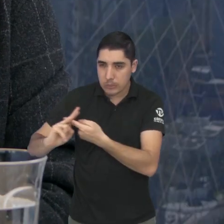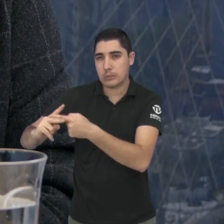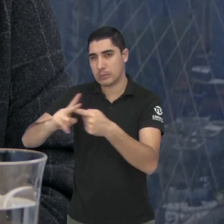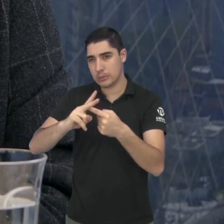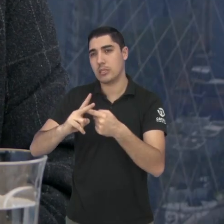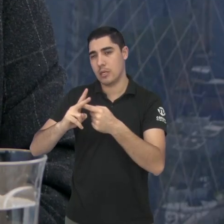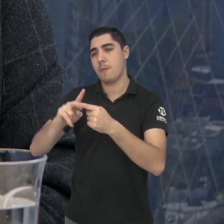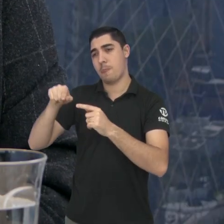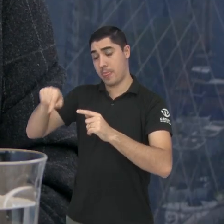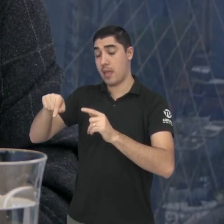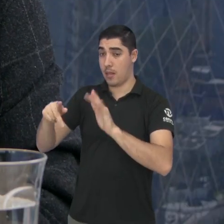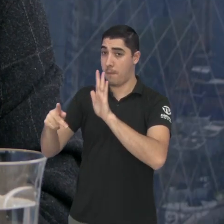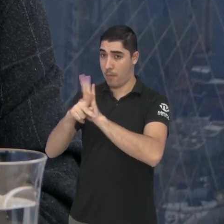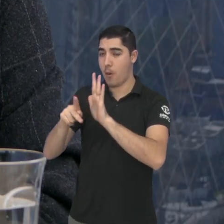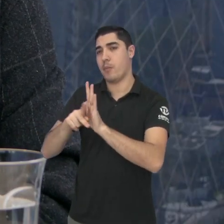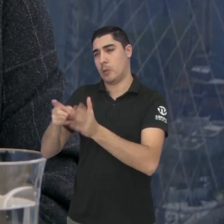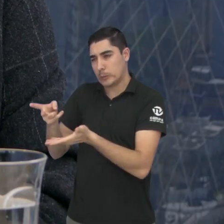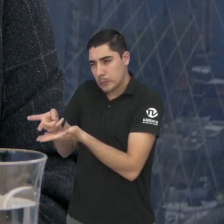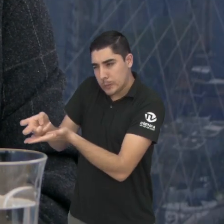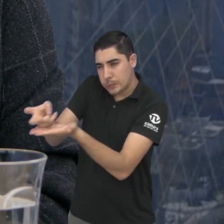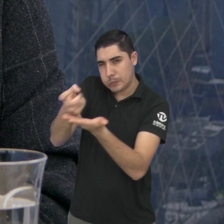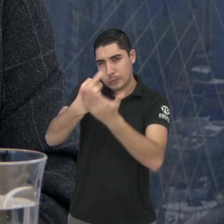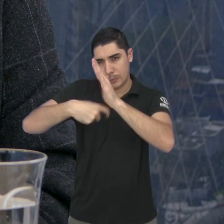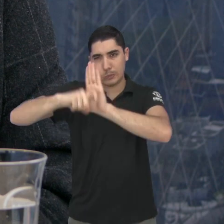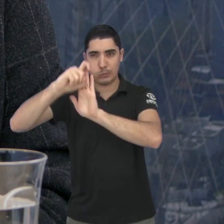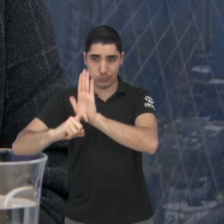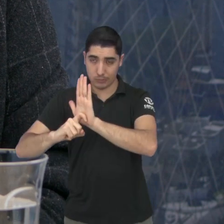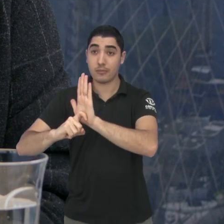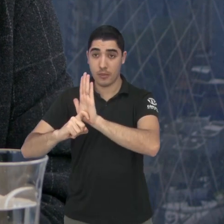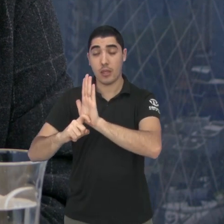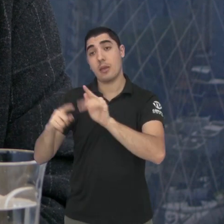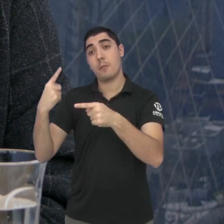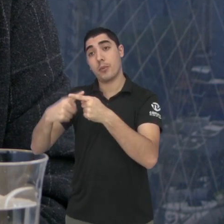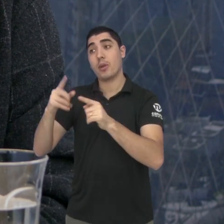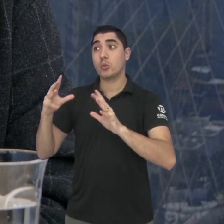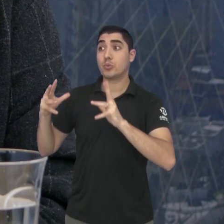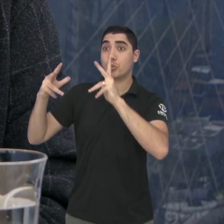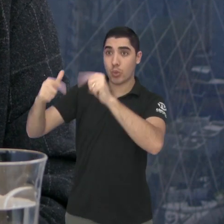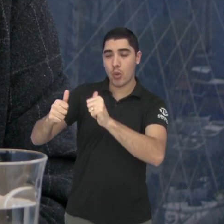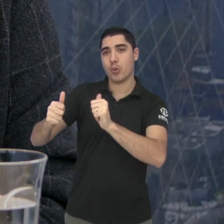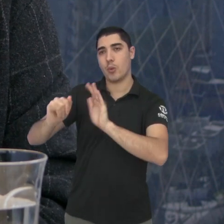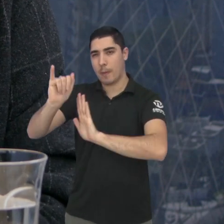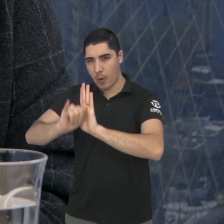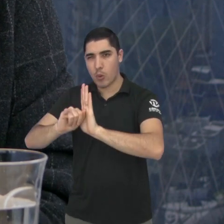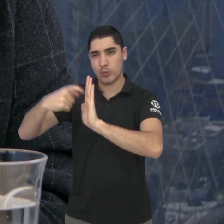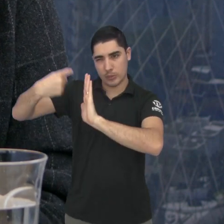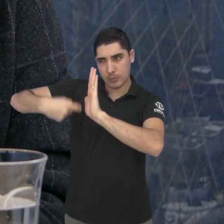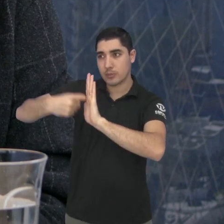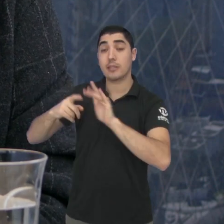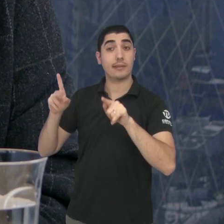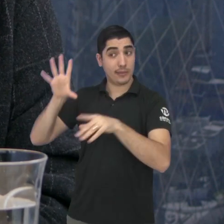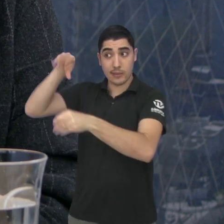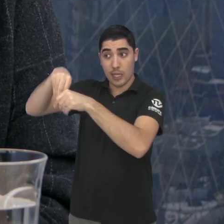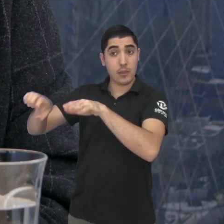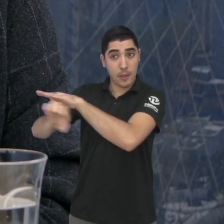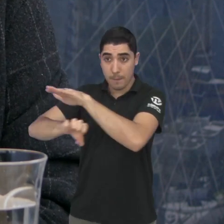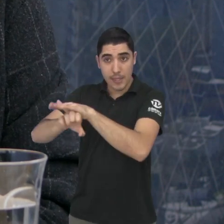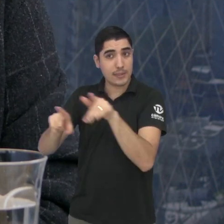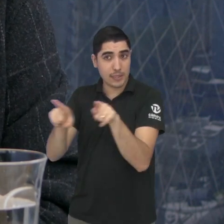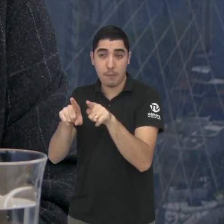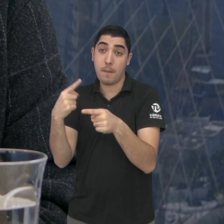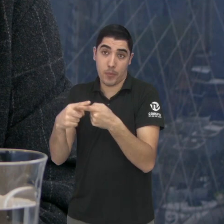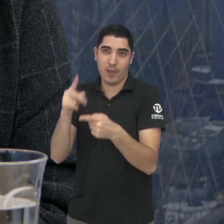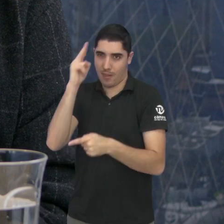mexer, inclusive, principalmente com a questão das empresas, né? Porque, como eu falei, né, anteriormente, a geração de emprego é